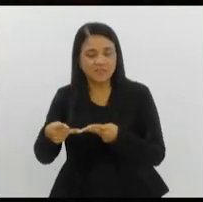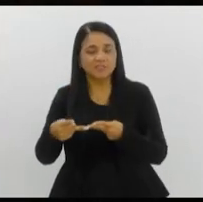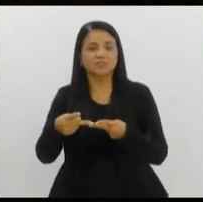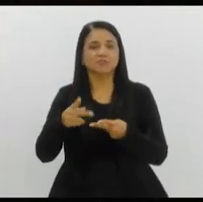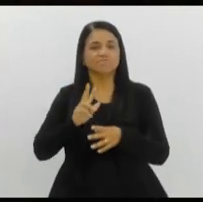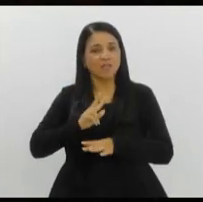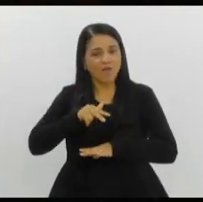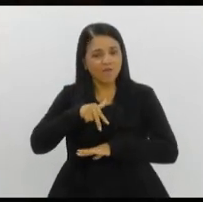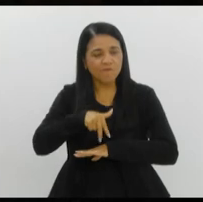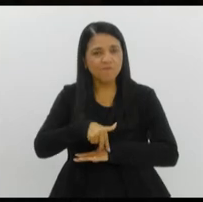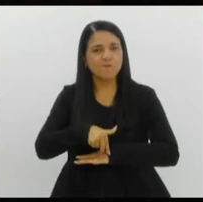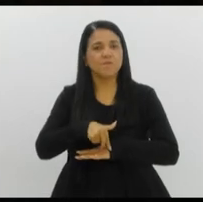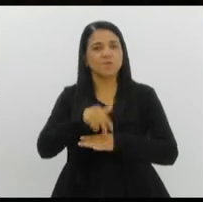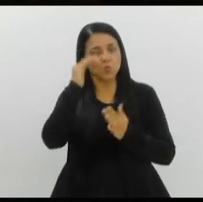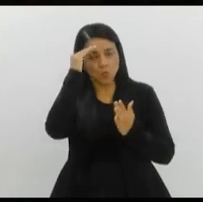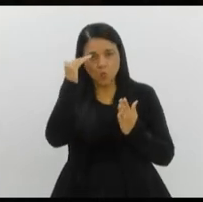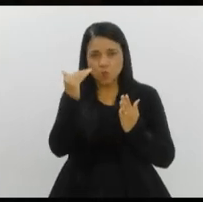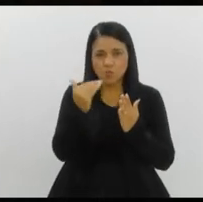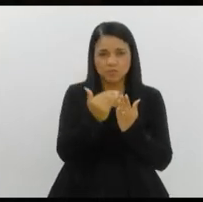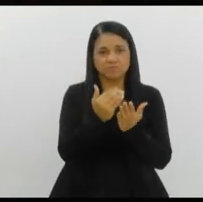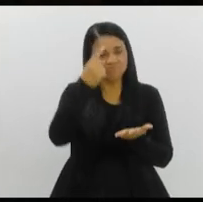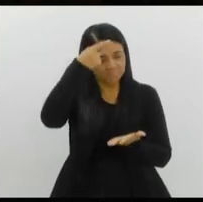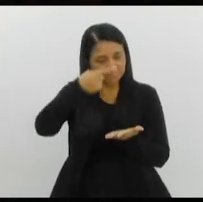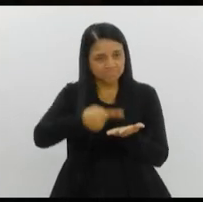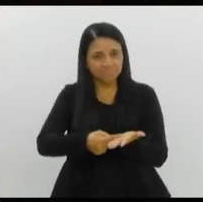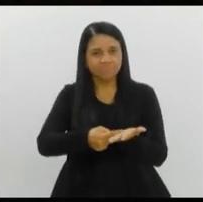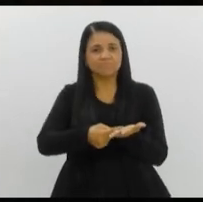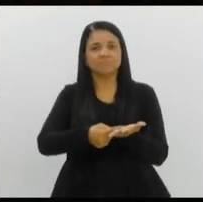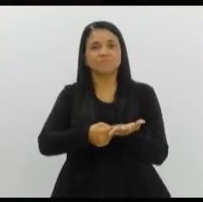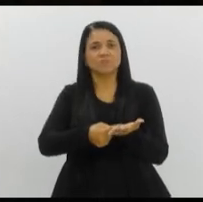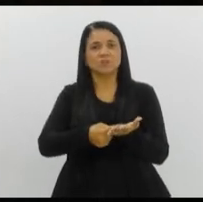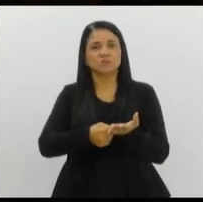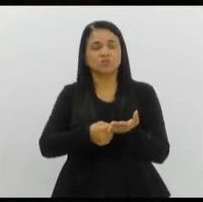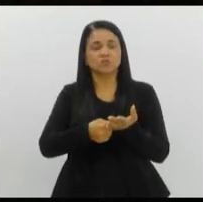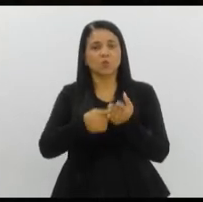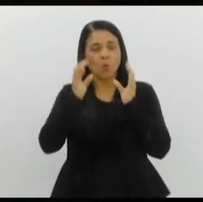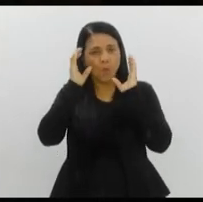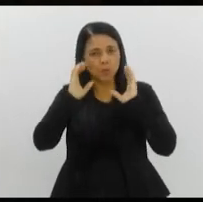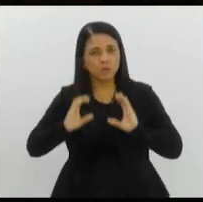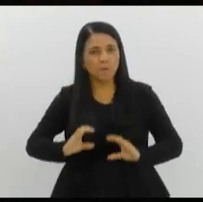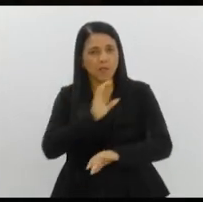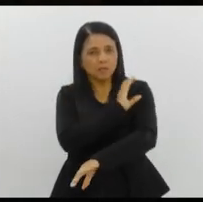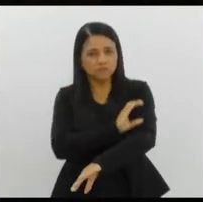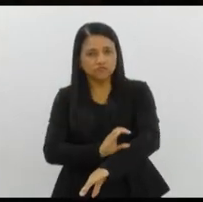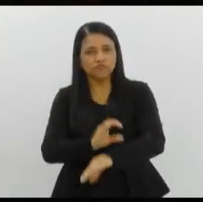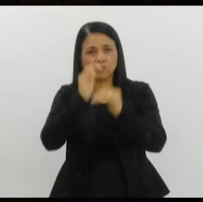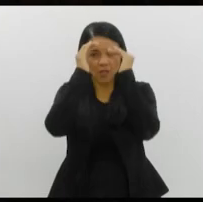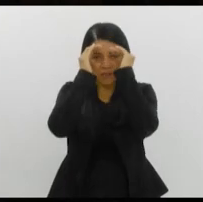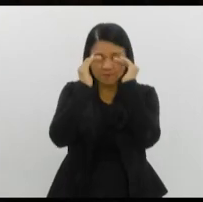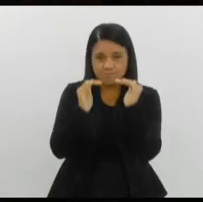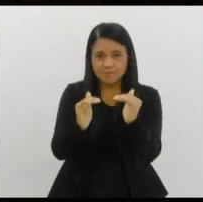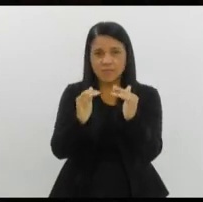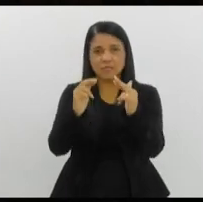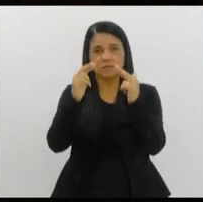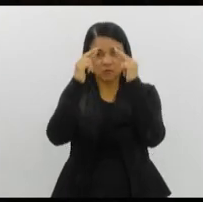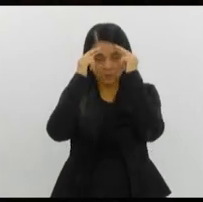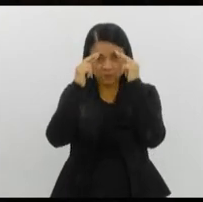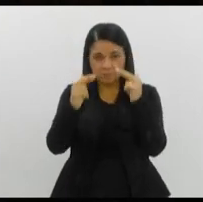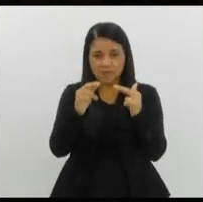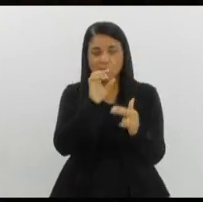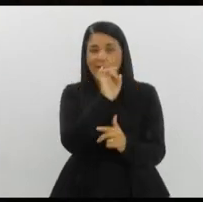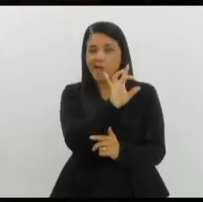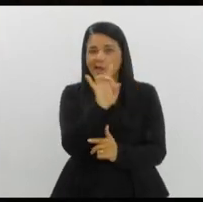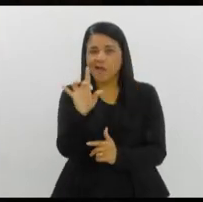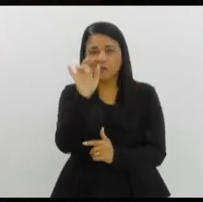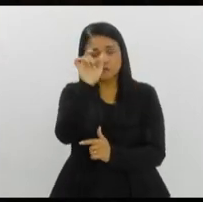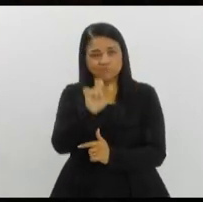inicialmente, o meu compromisso de comportamento reto, de diálogo franco, de respeito a cada colega, deputado Luiz